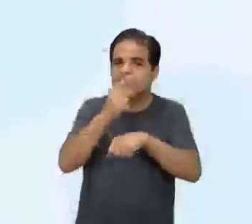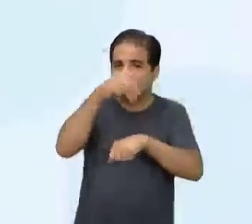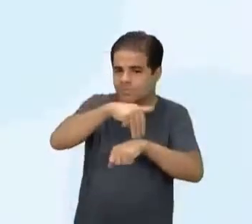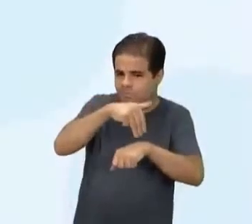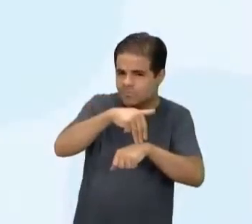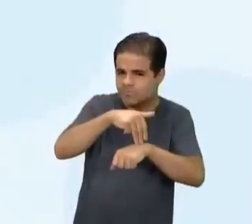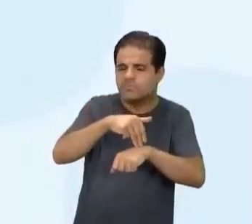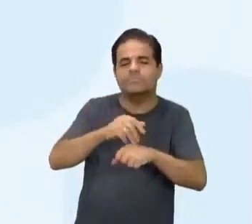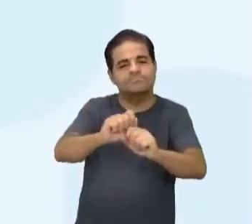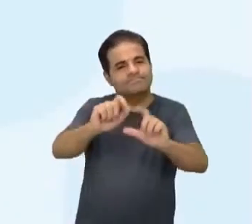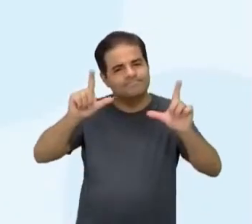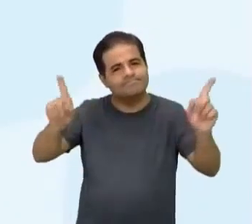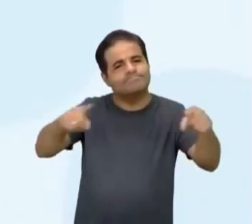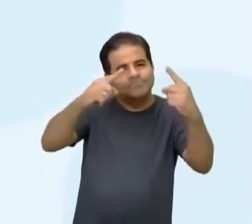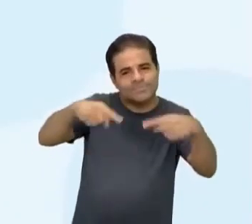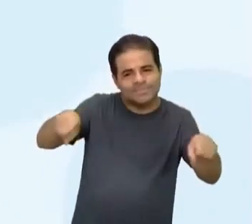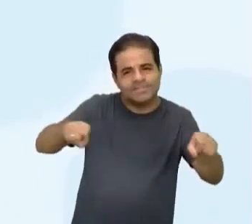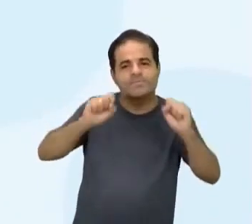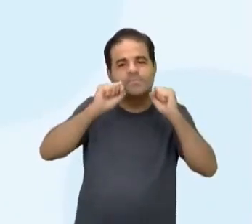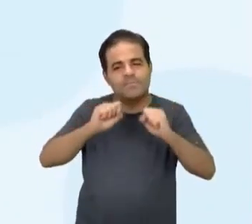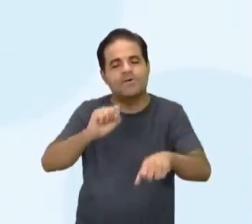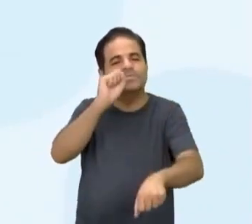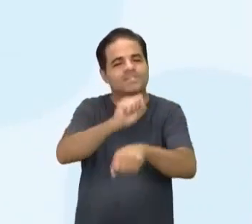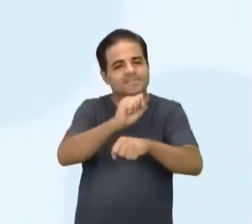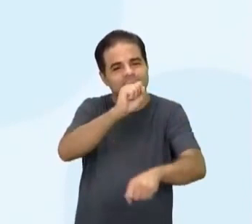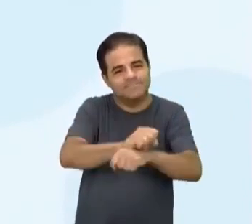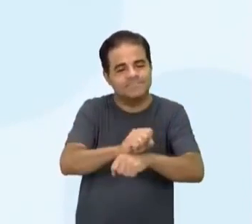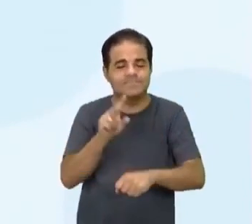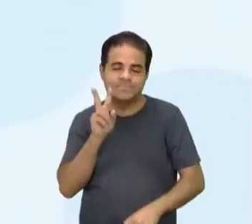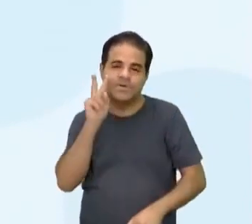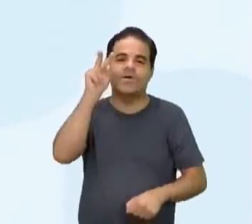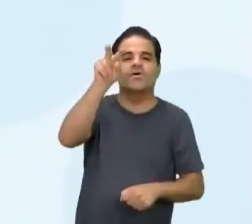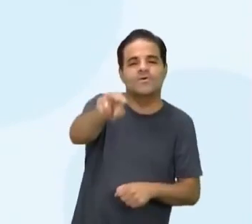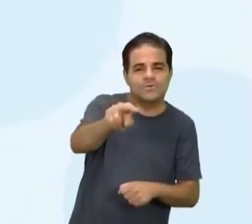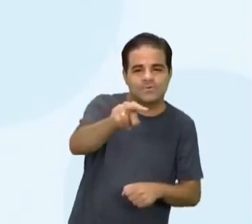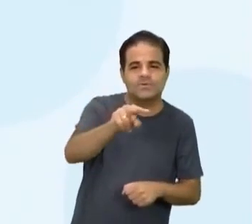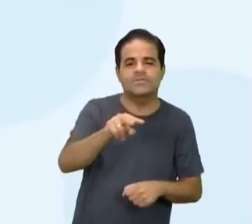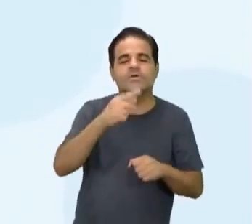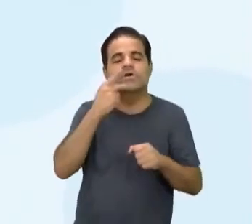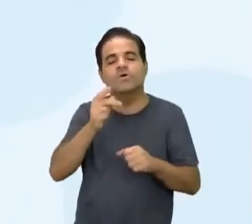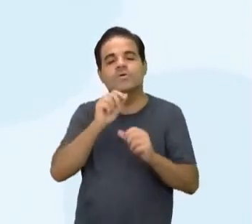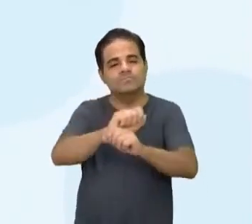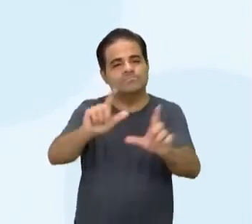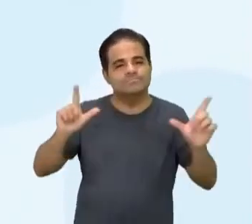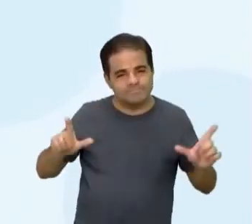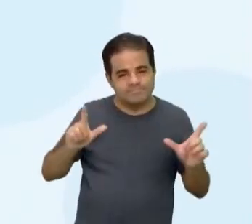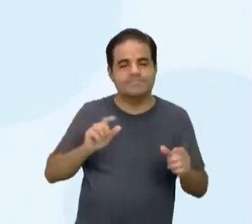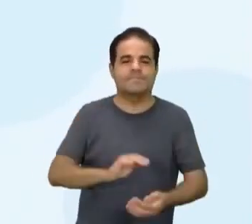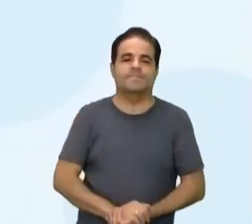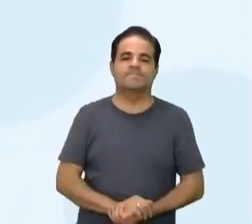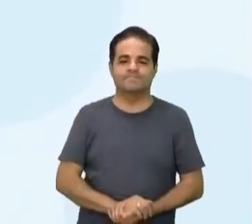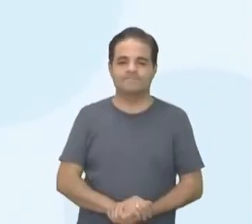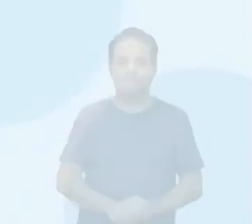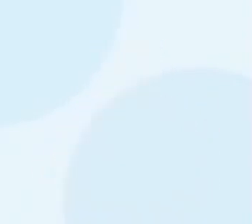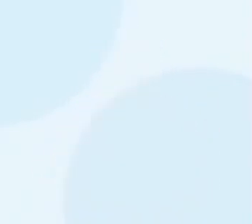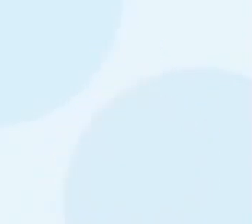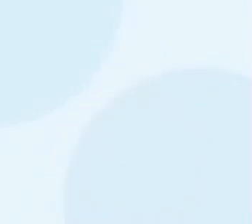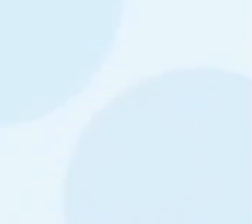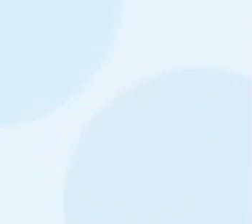até colocar musiquinha, produção, para eles olharem aí na tela o slide.